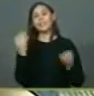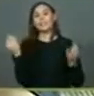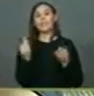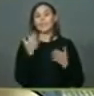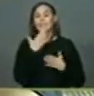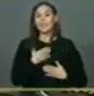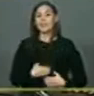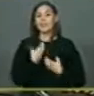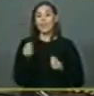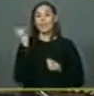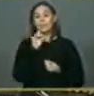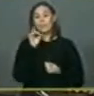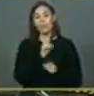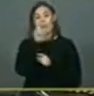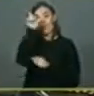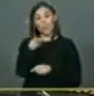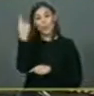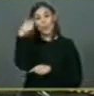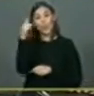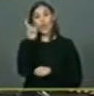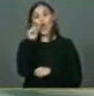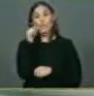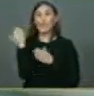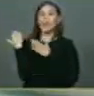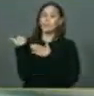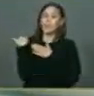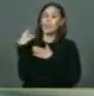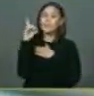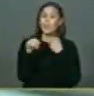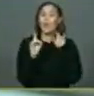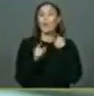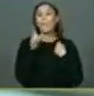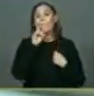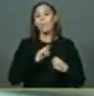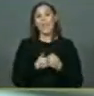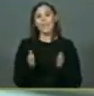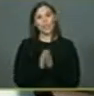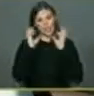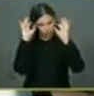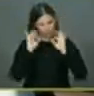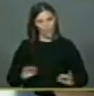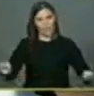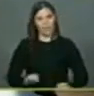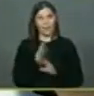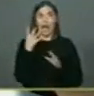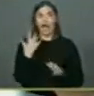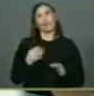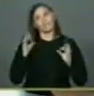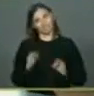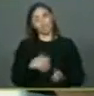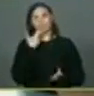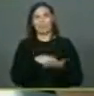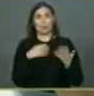para mim é essencial. Ainda por cima é o único homem, portanto, tenho aqui a responsabilidade de também pôr estas mulheres em sentido, não é? Nem me falo isso. Horrível, nem me